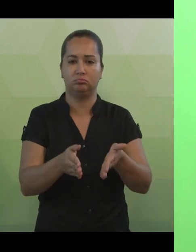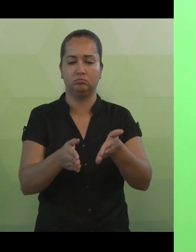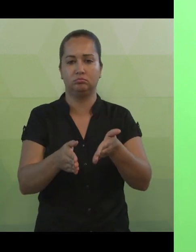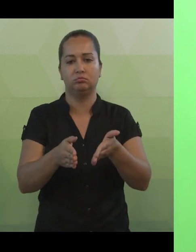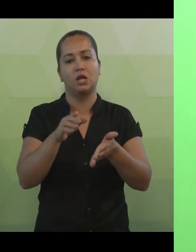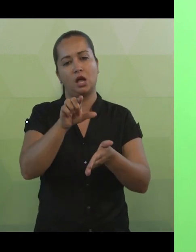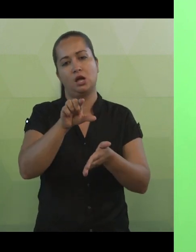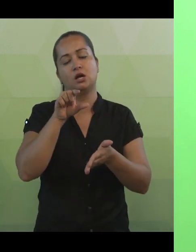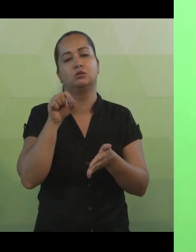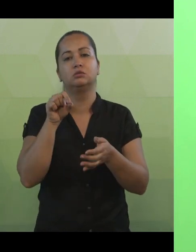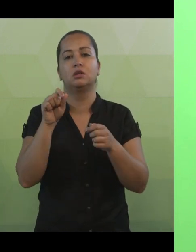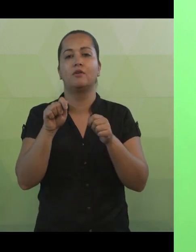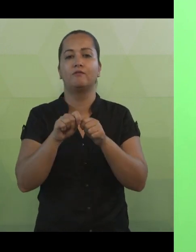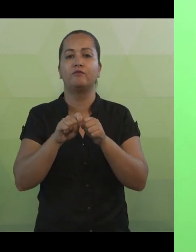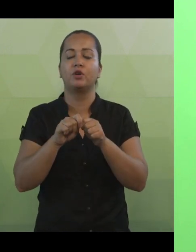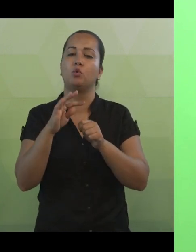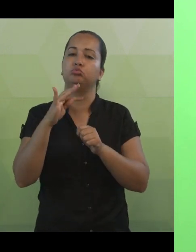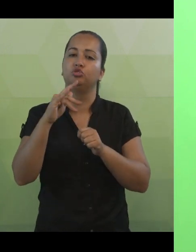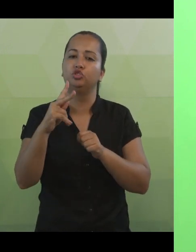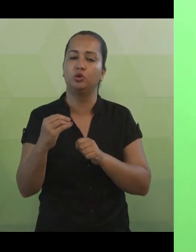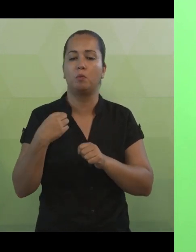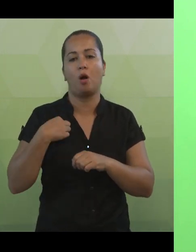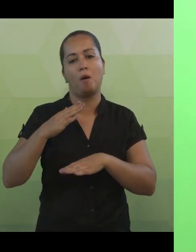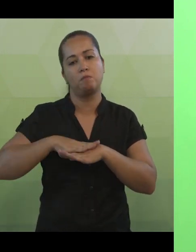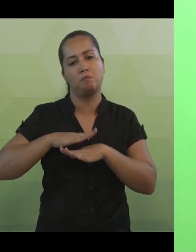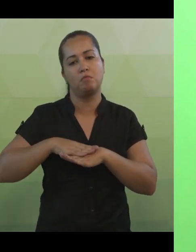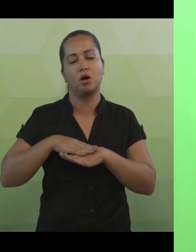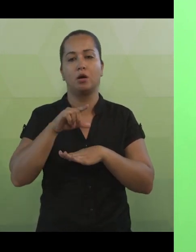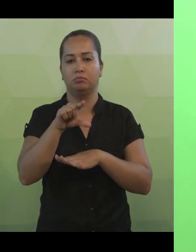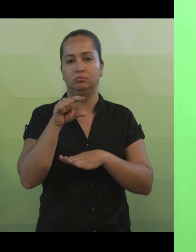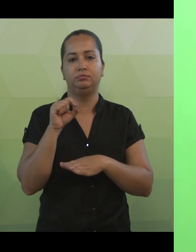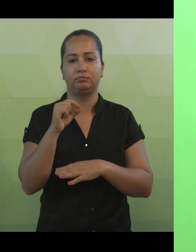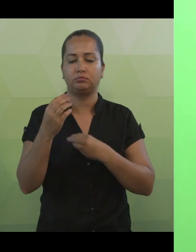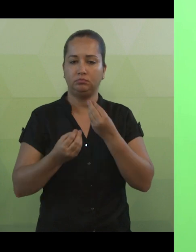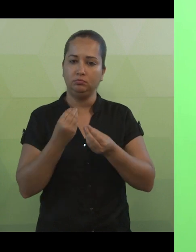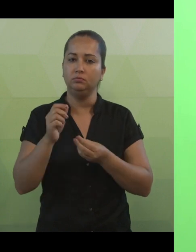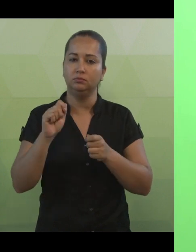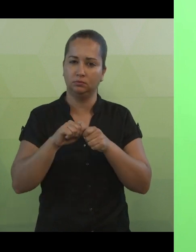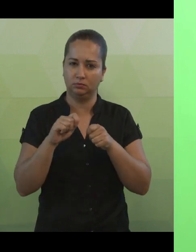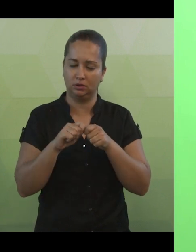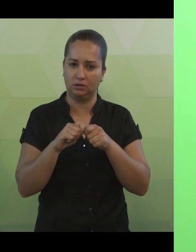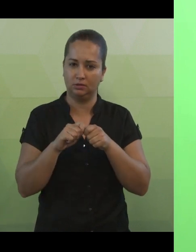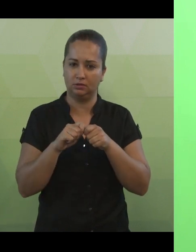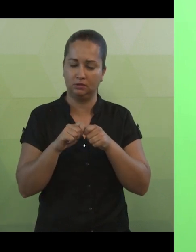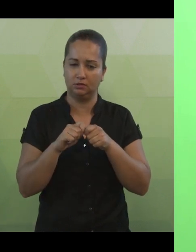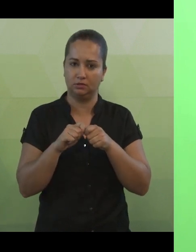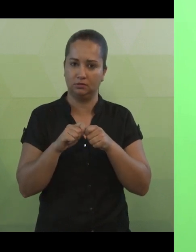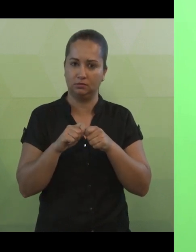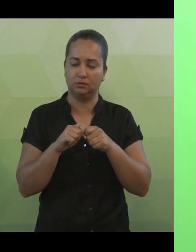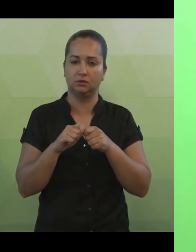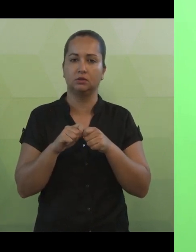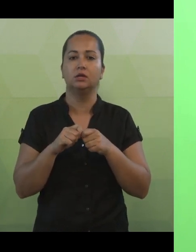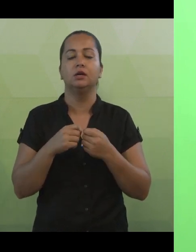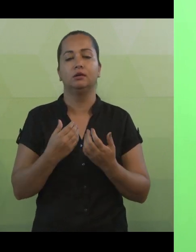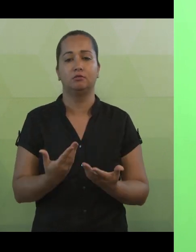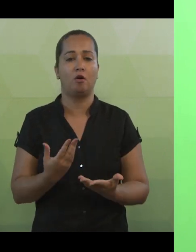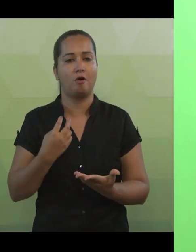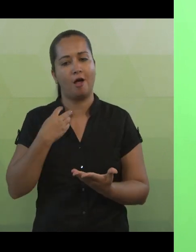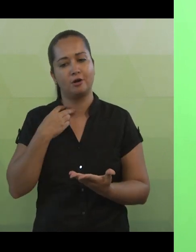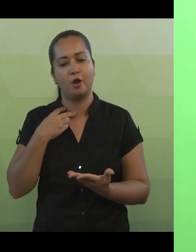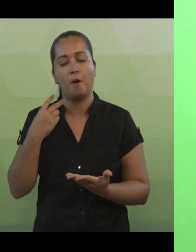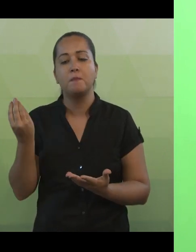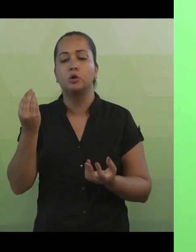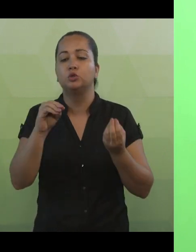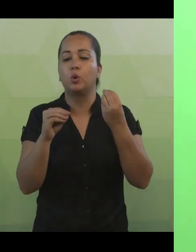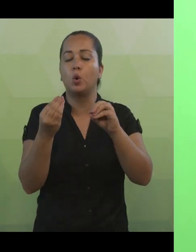da definição de um novo tipo definido pelo usuário. Então, essa restrição de dados ela é feita justamente para que não seja inserido